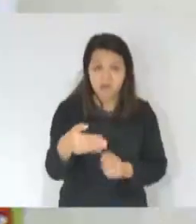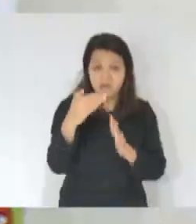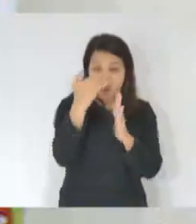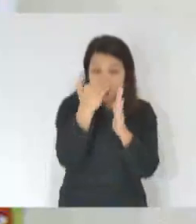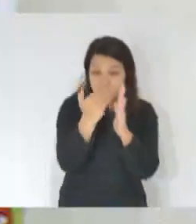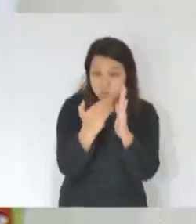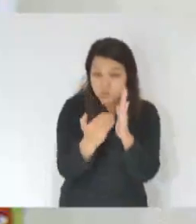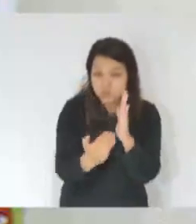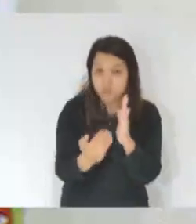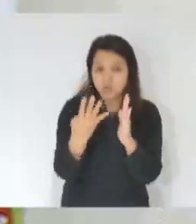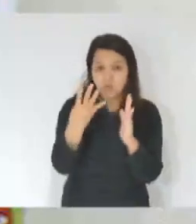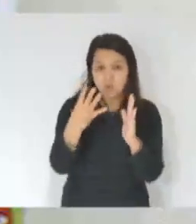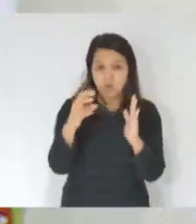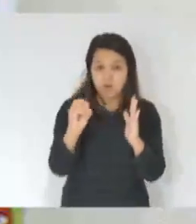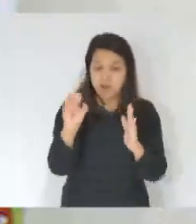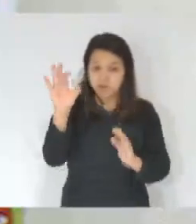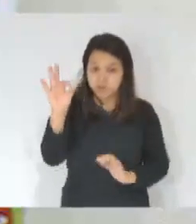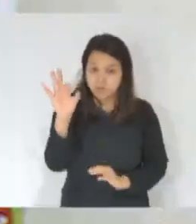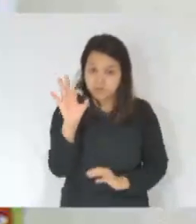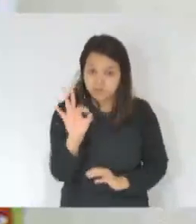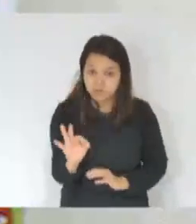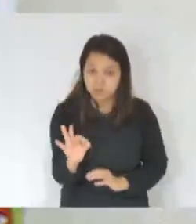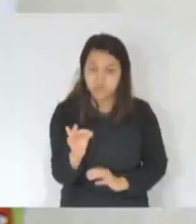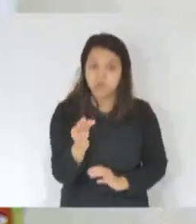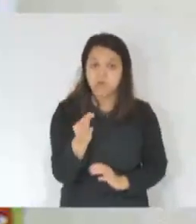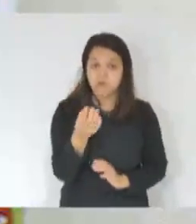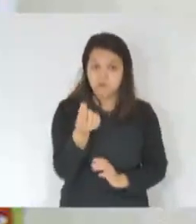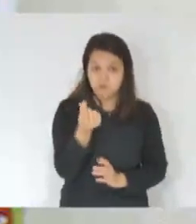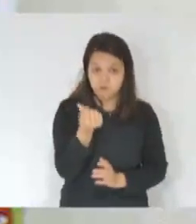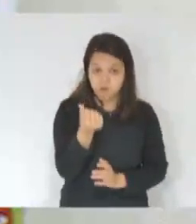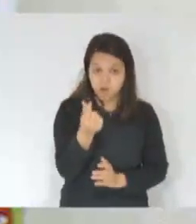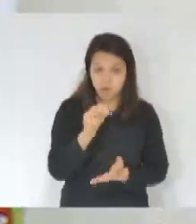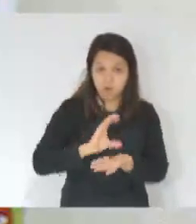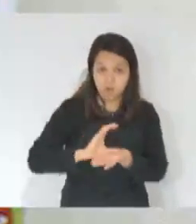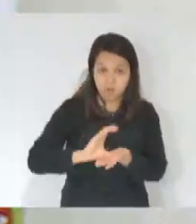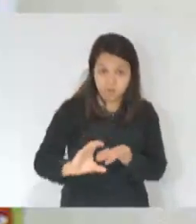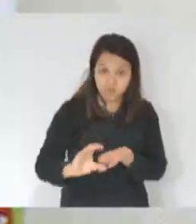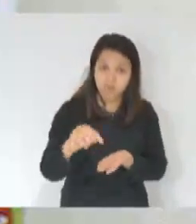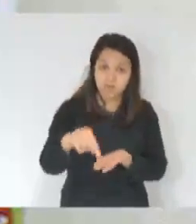40% nos valores a serem repassados para Santa Catarina.